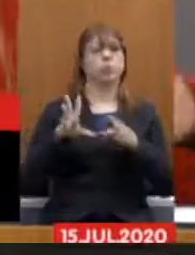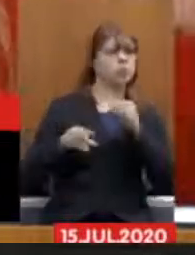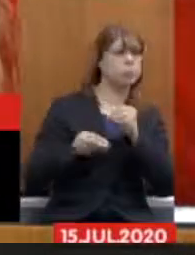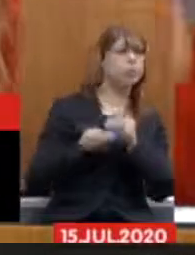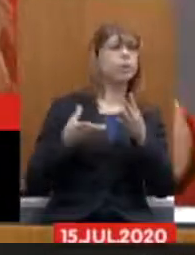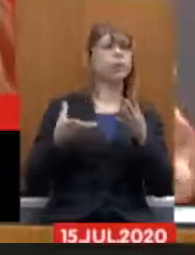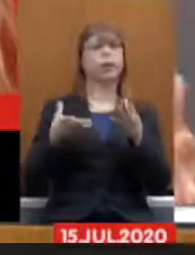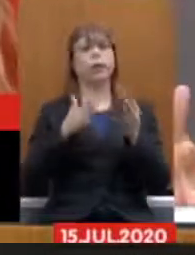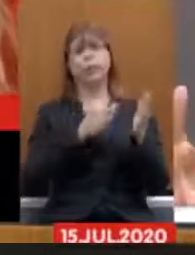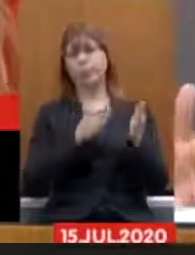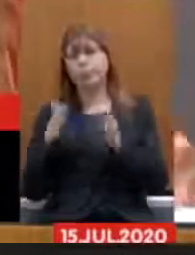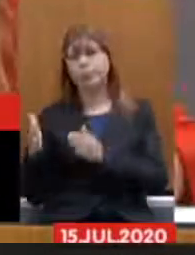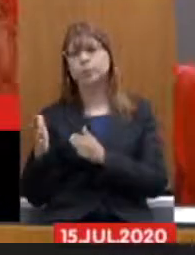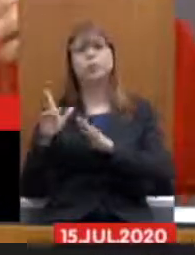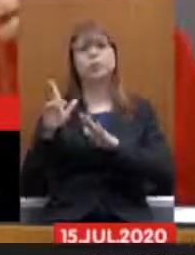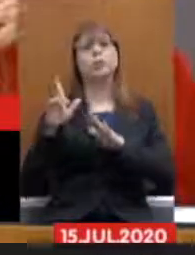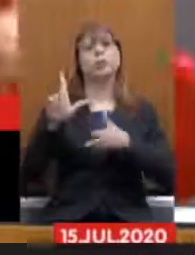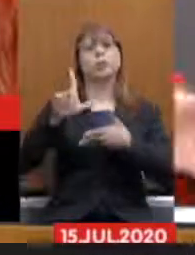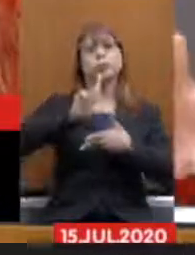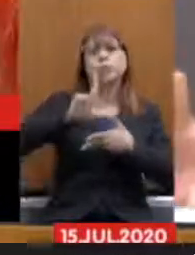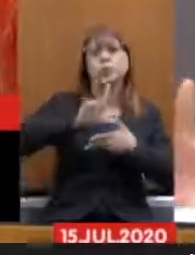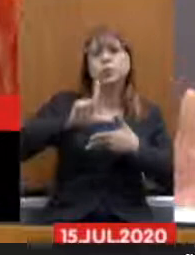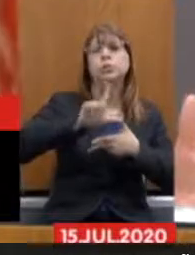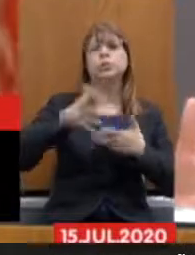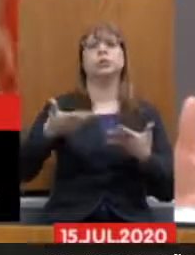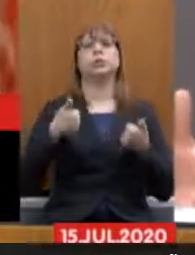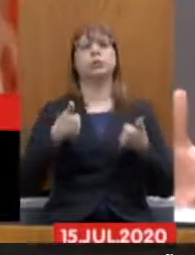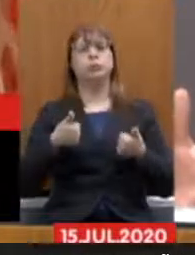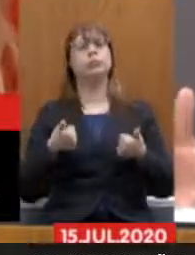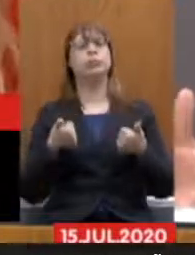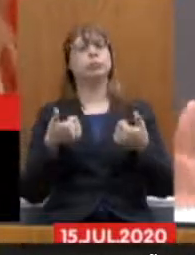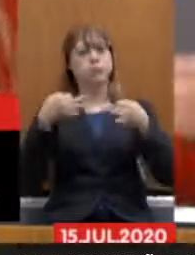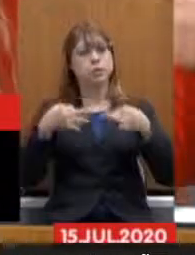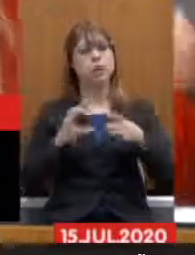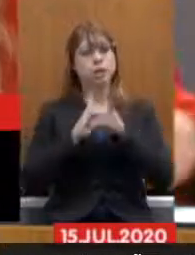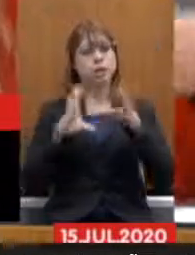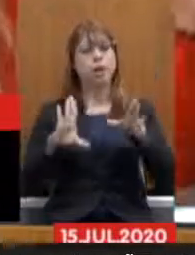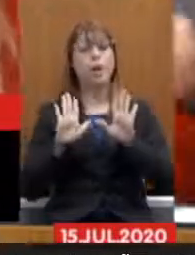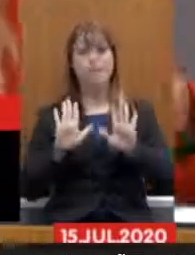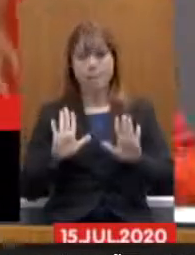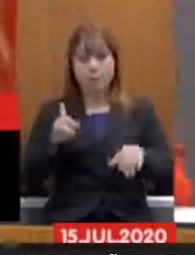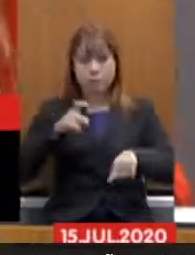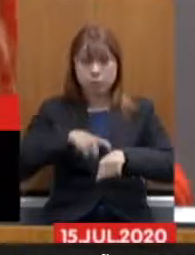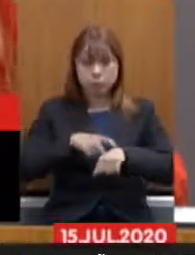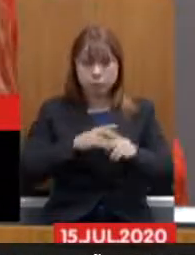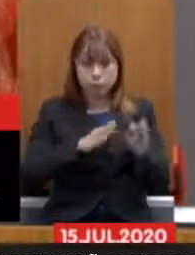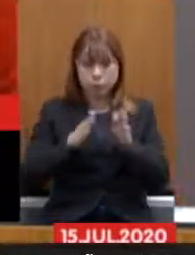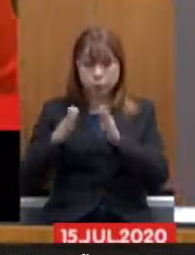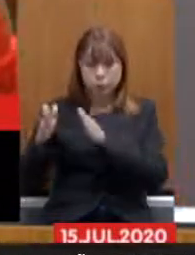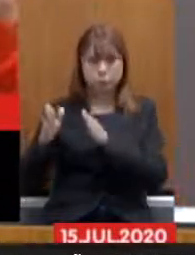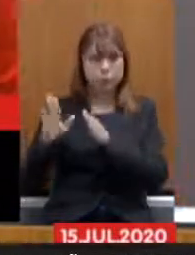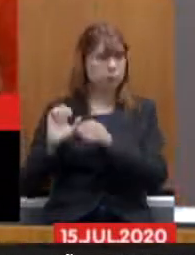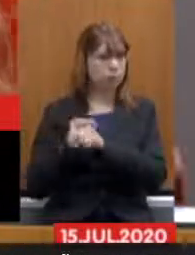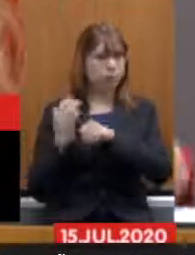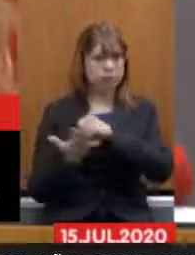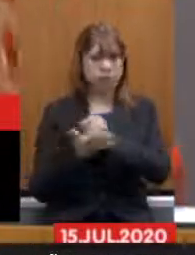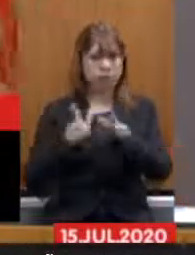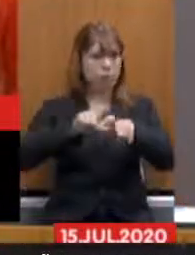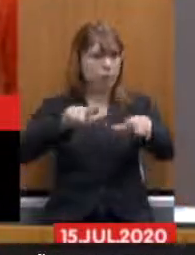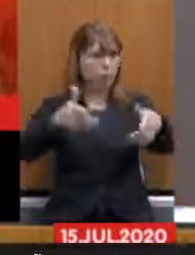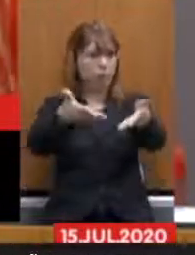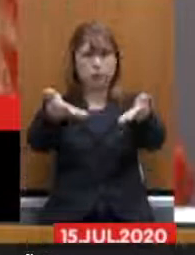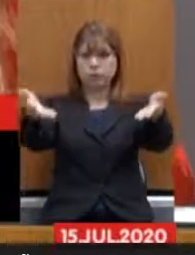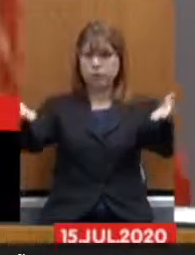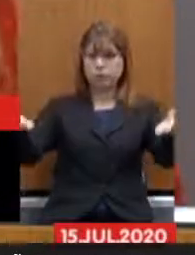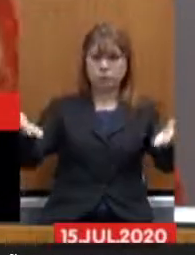nas emendas no processo legislativo que é perfeitamente saudável e democrático mas durante a pandemia com essas cadeiras